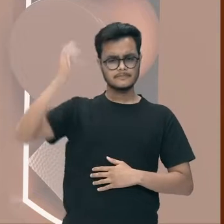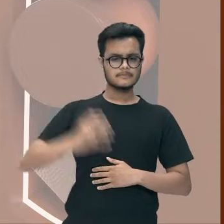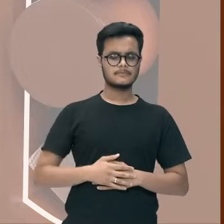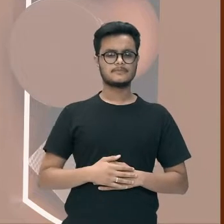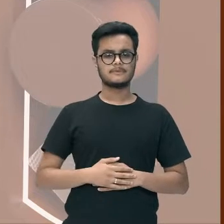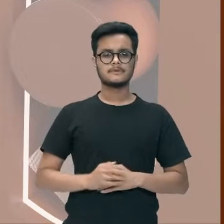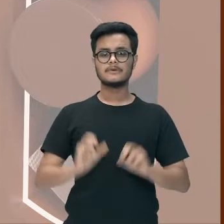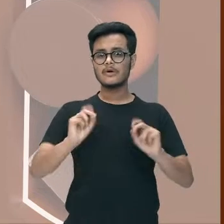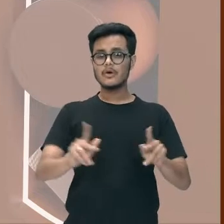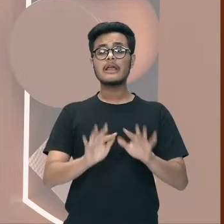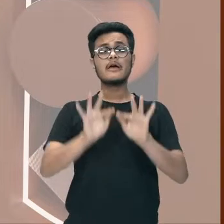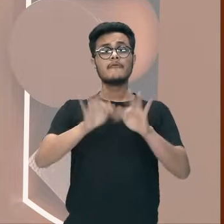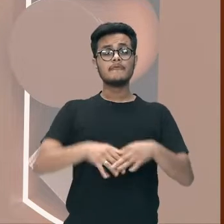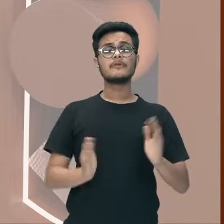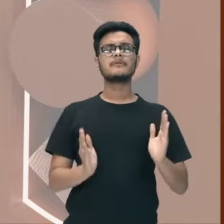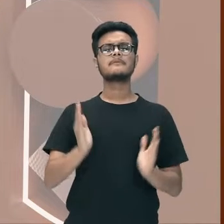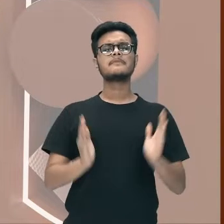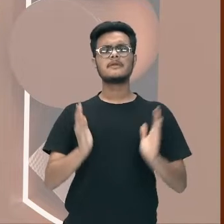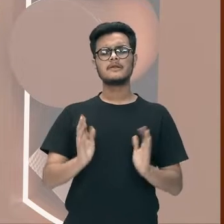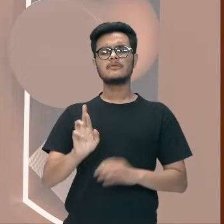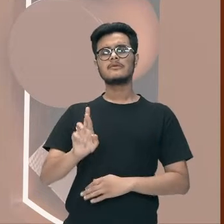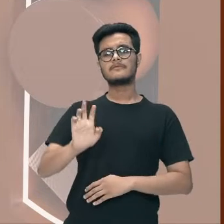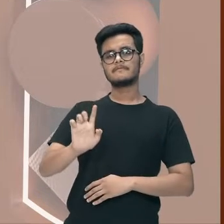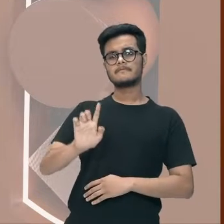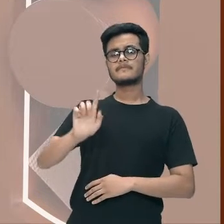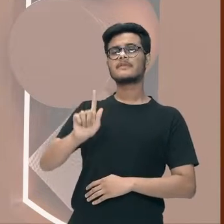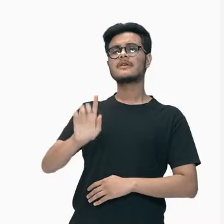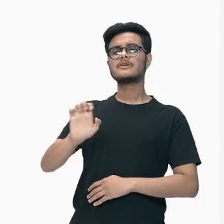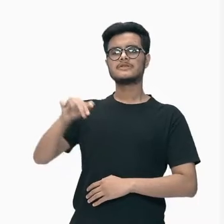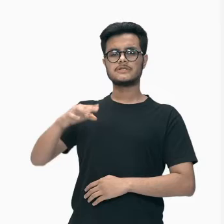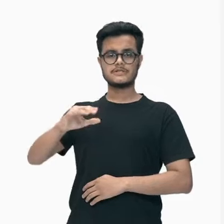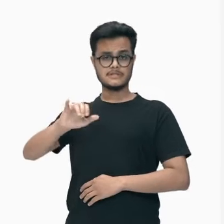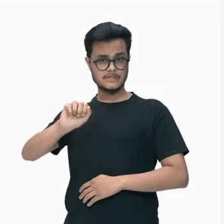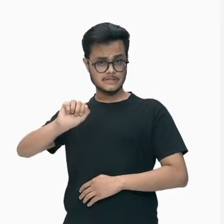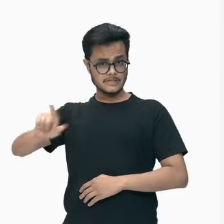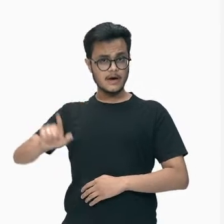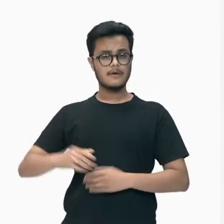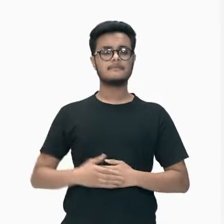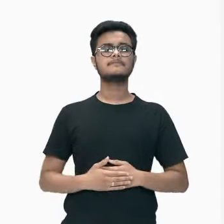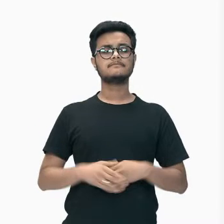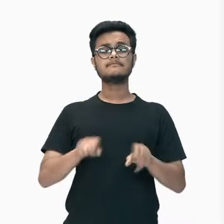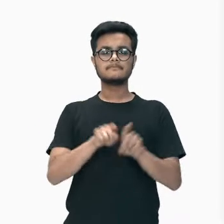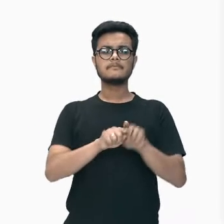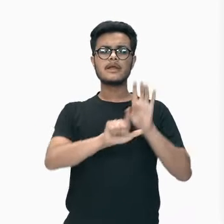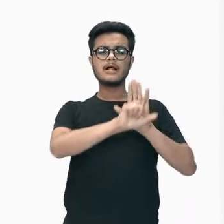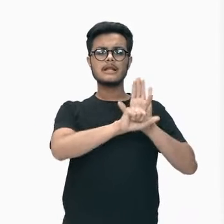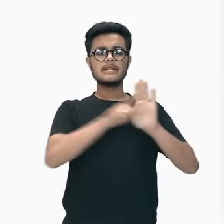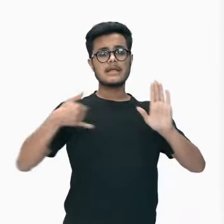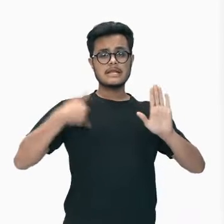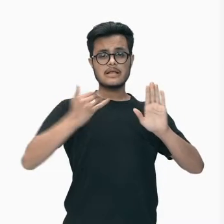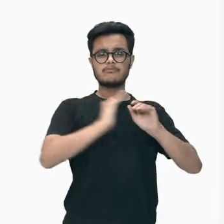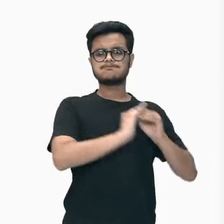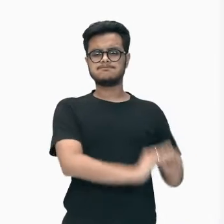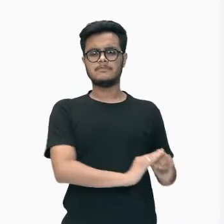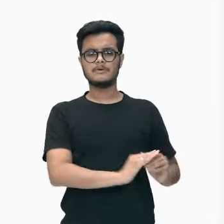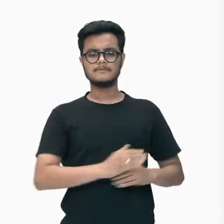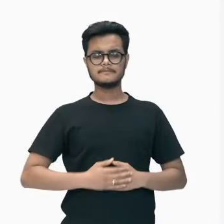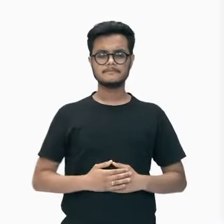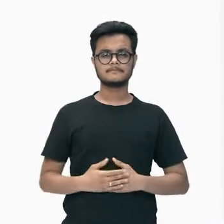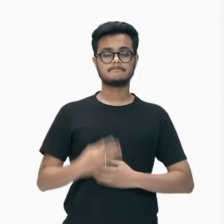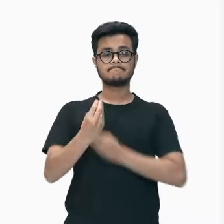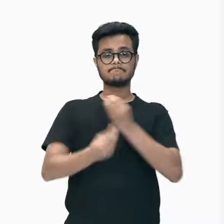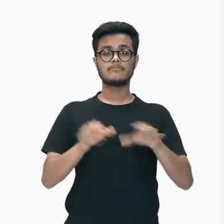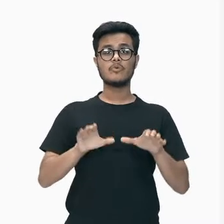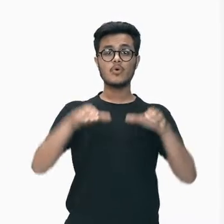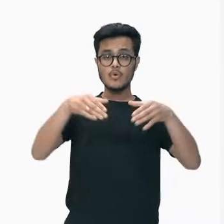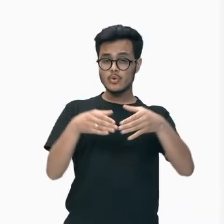período regencial e o golpe da maioridade. Vamos lá? Então, vejam lá, os grupos que